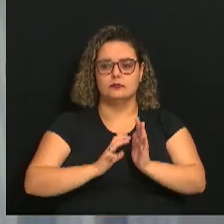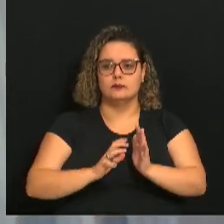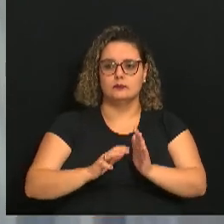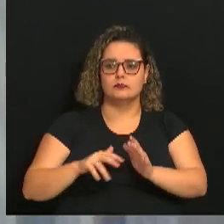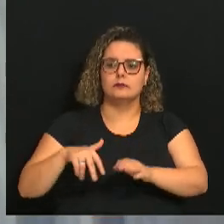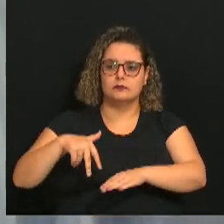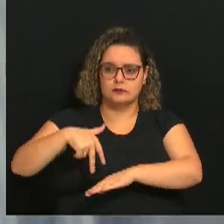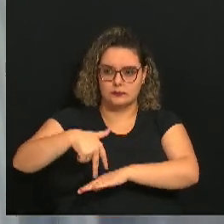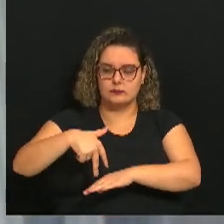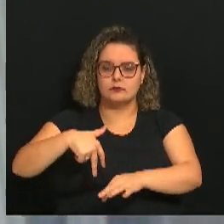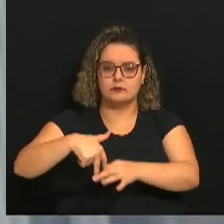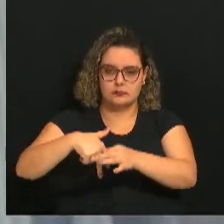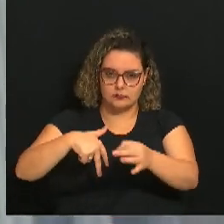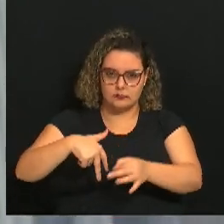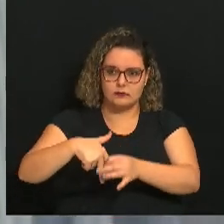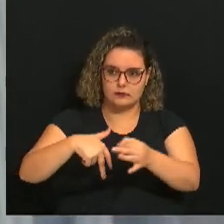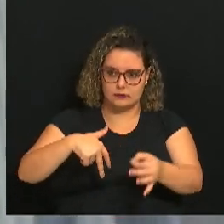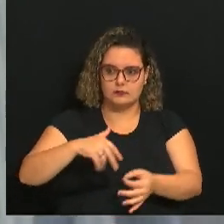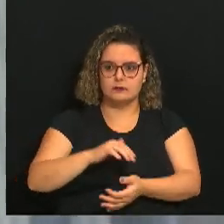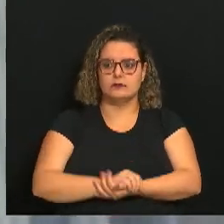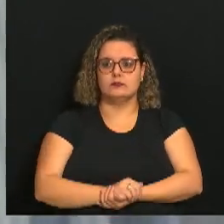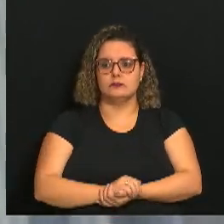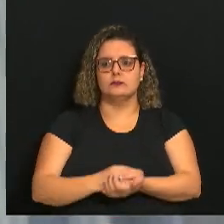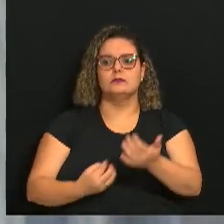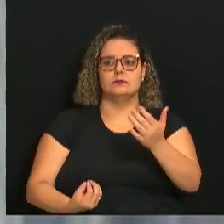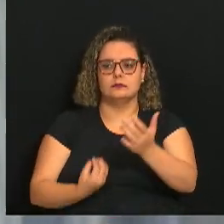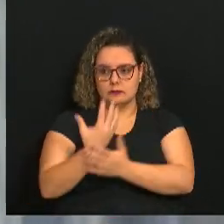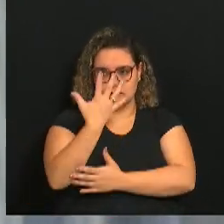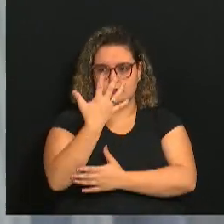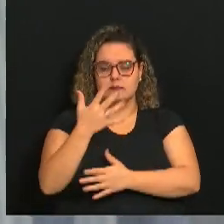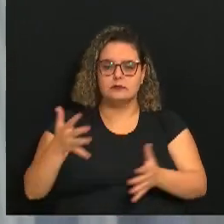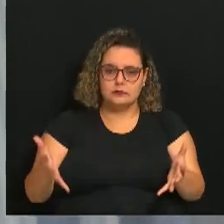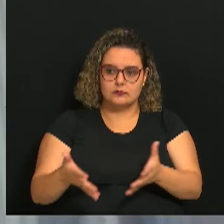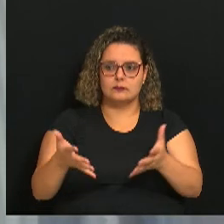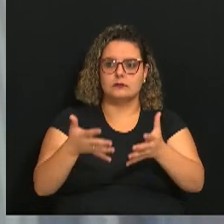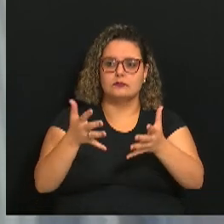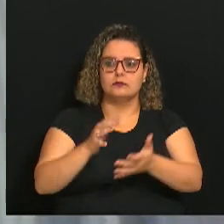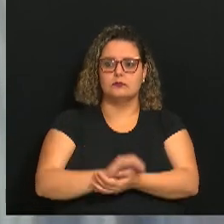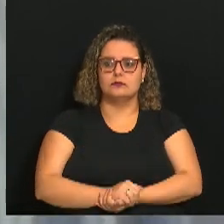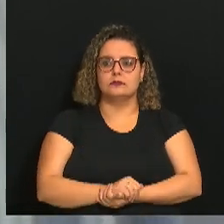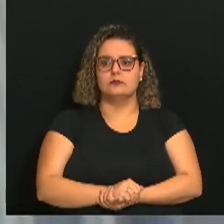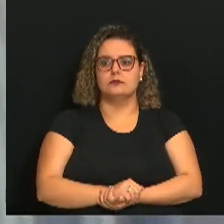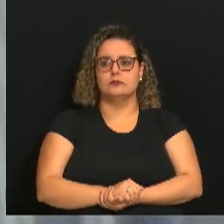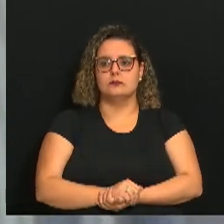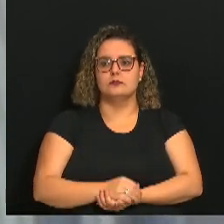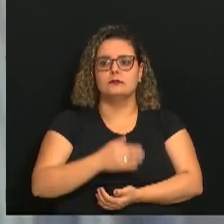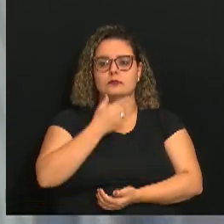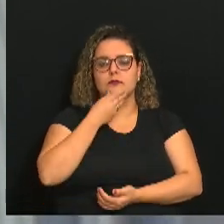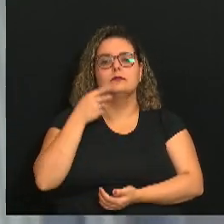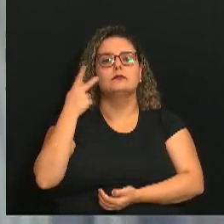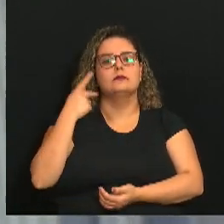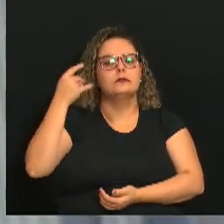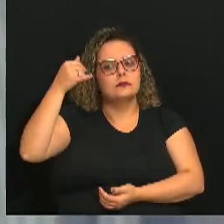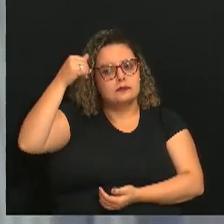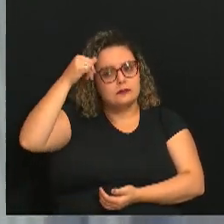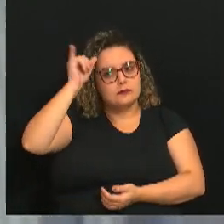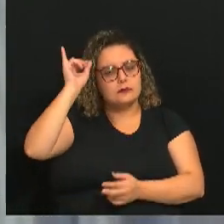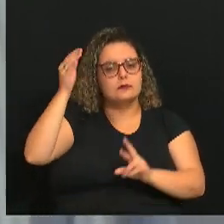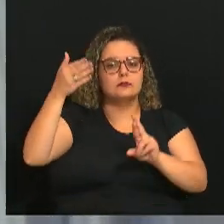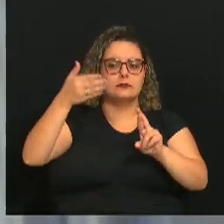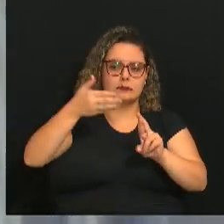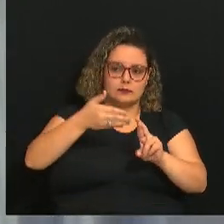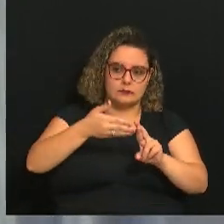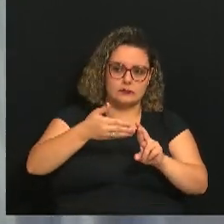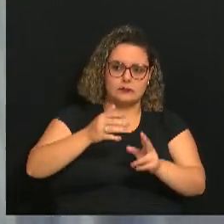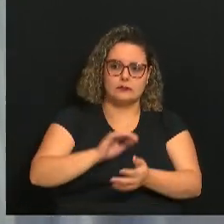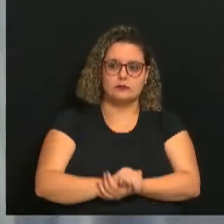das proponentes, né, dessa iniciativa. O vereador Paulo Búfalo, que foi representado aqui